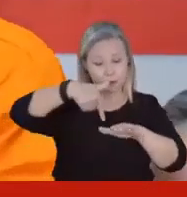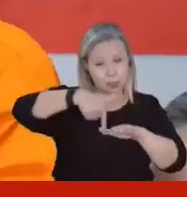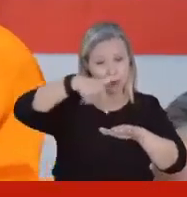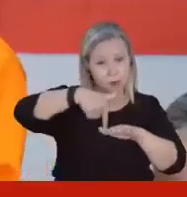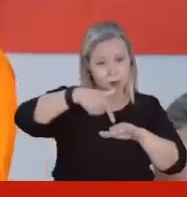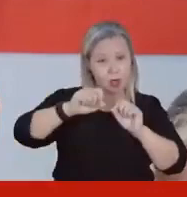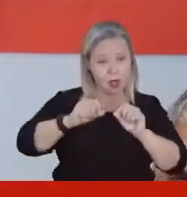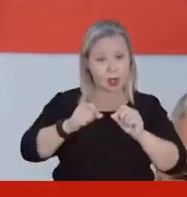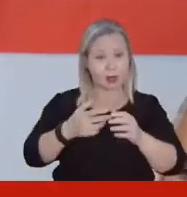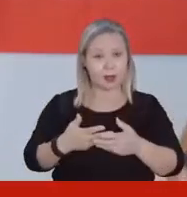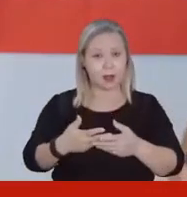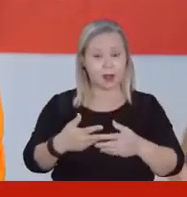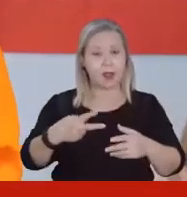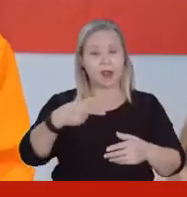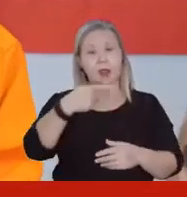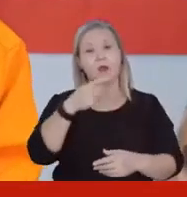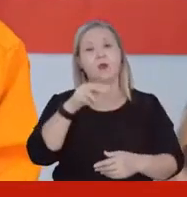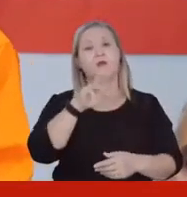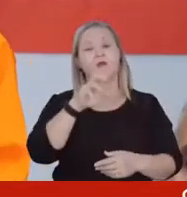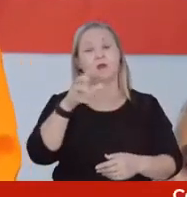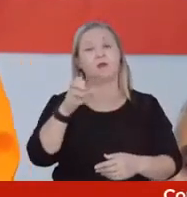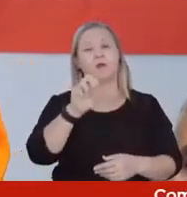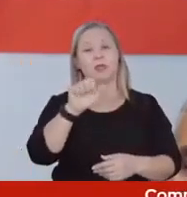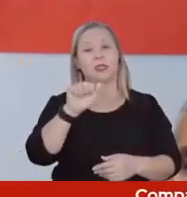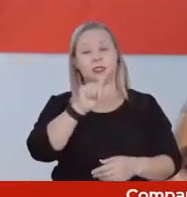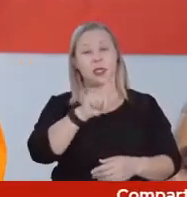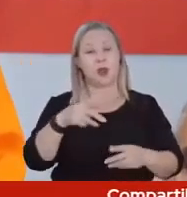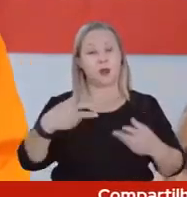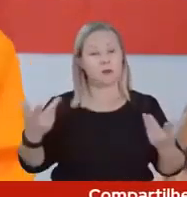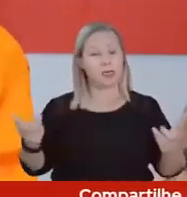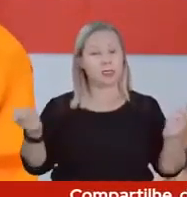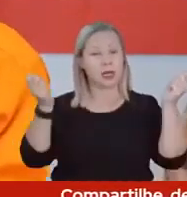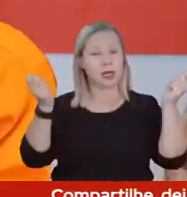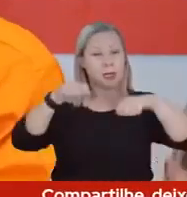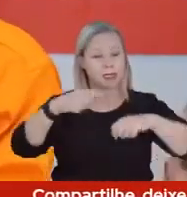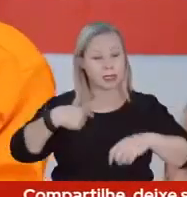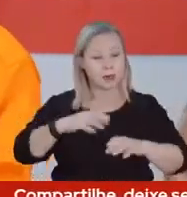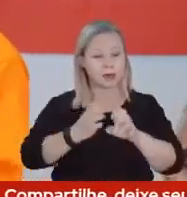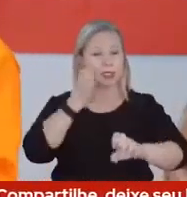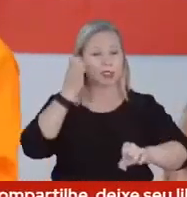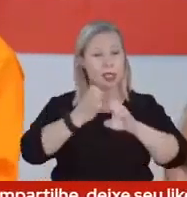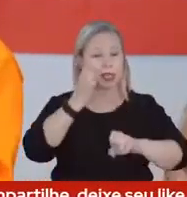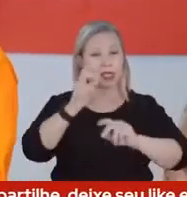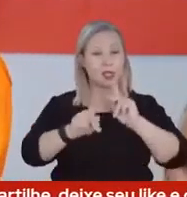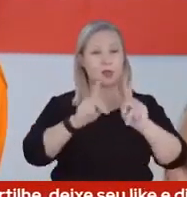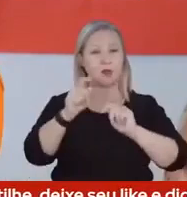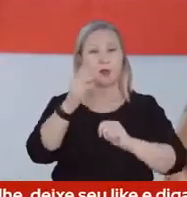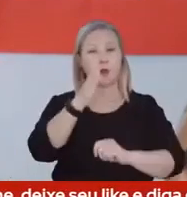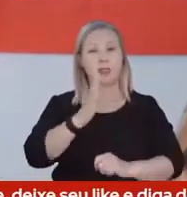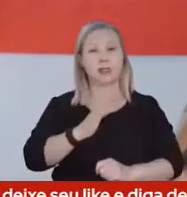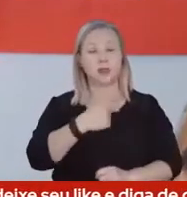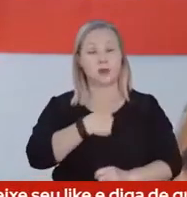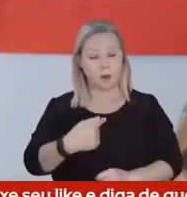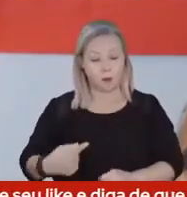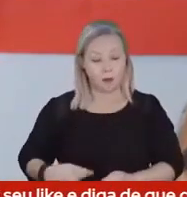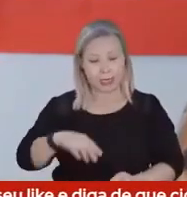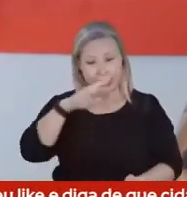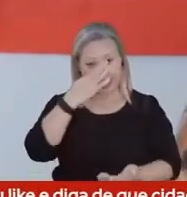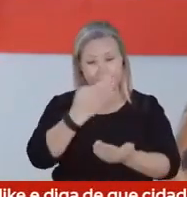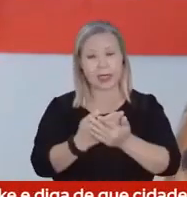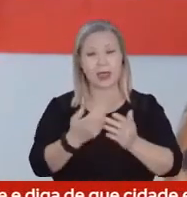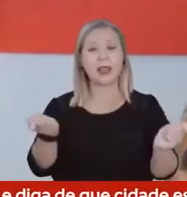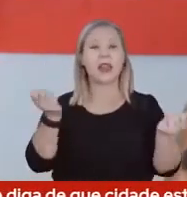a capacidade da nossa engenharia e, mais do que isso, um governo que acreditava na capacidade do seu